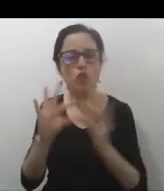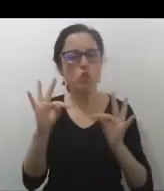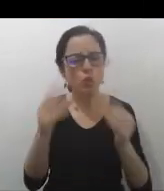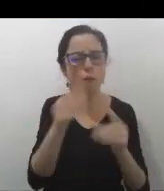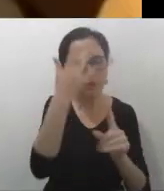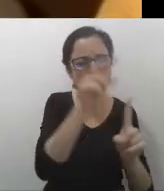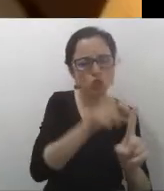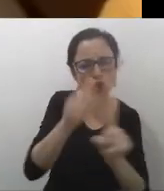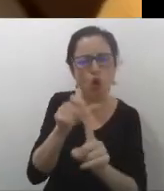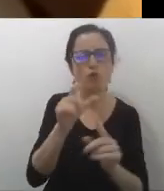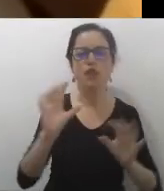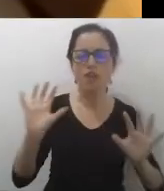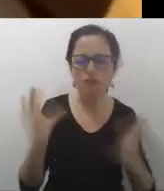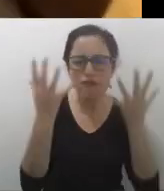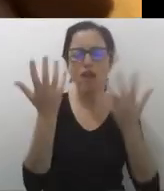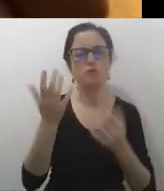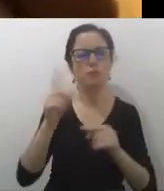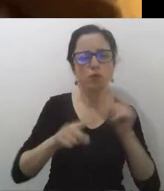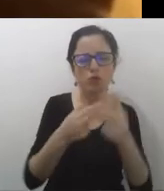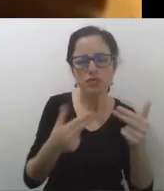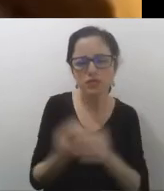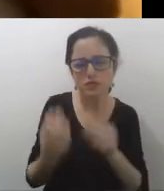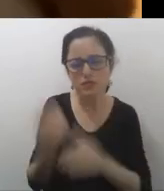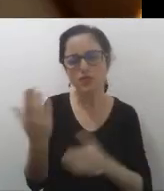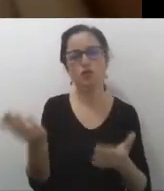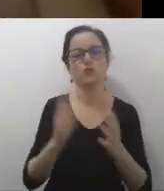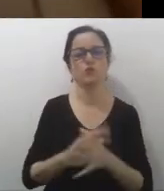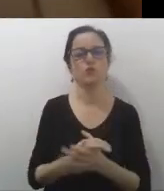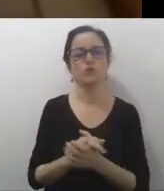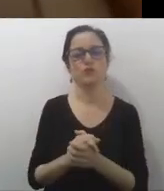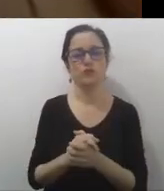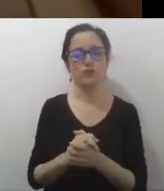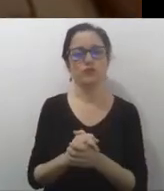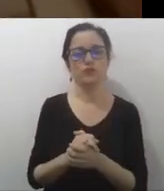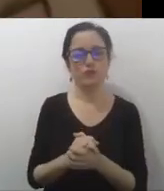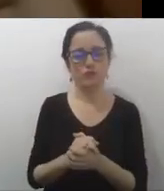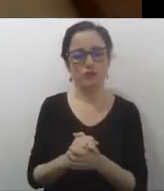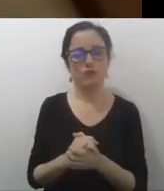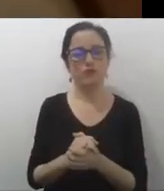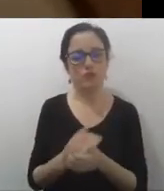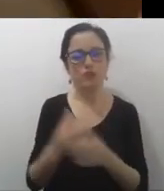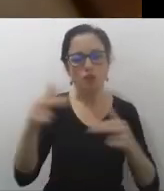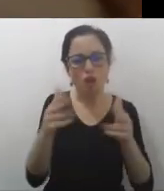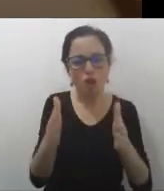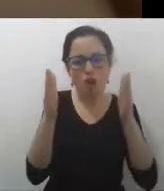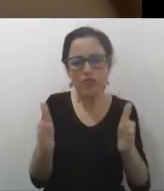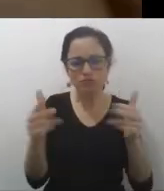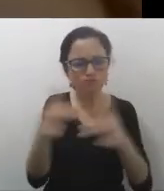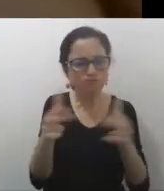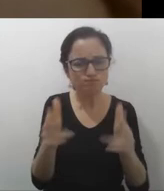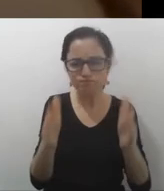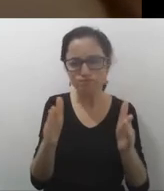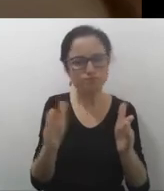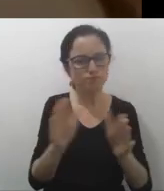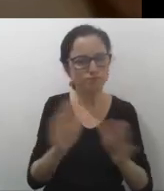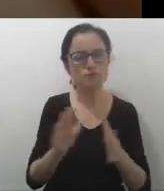que contextualiza todos esses personagens e os eventos, produções nesse recorte